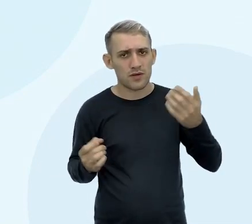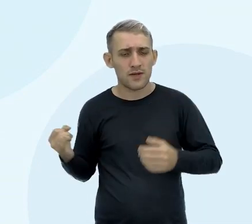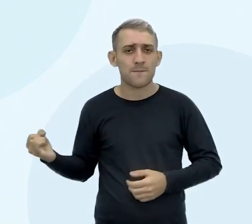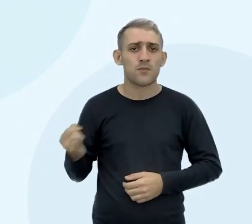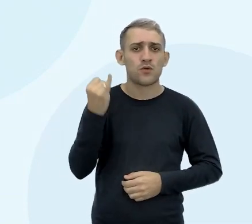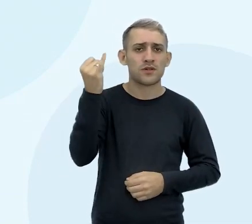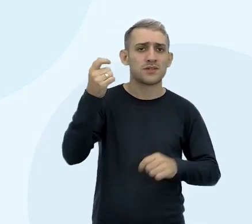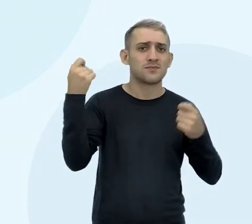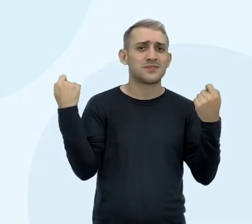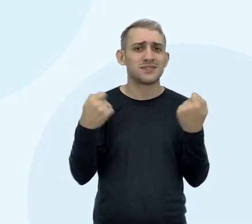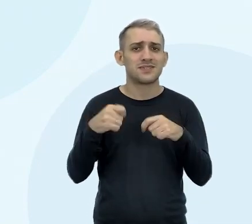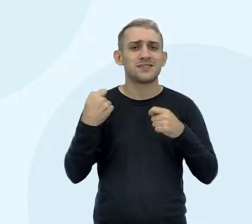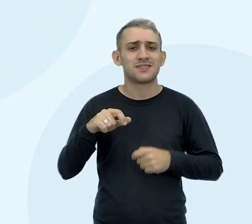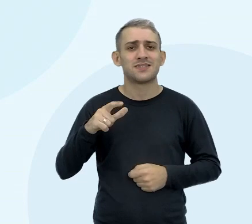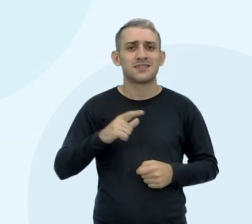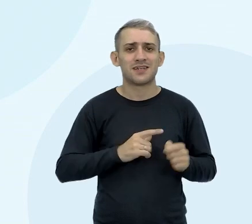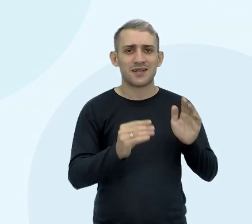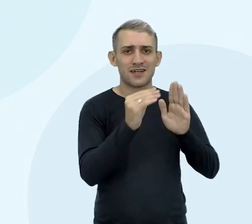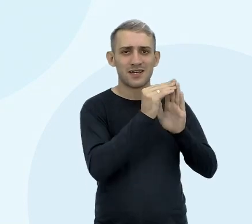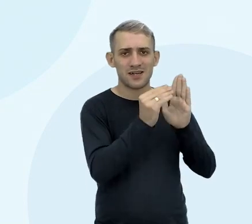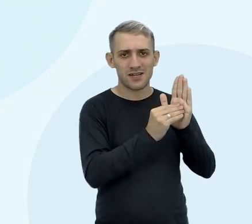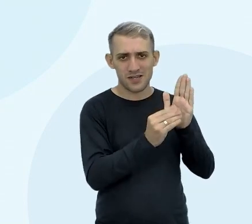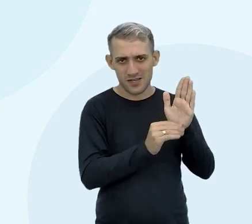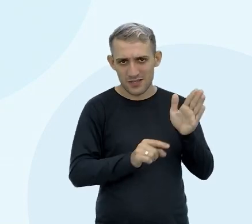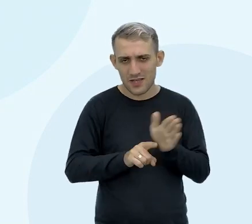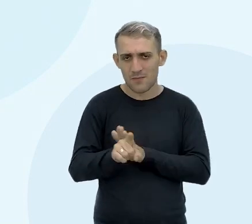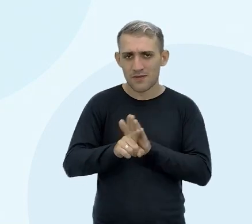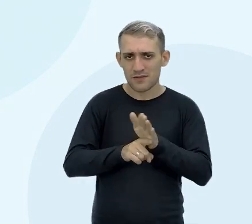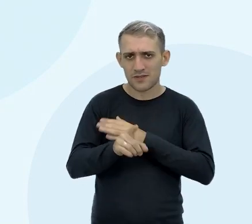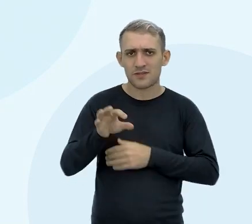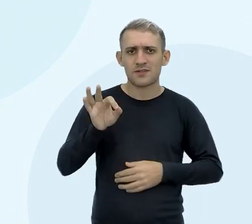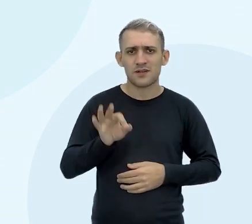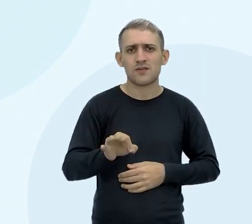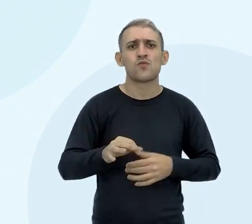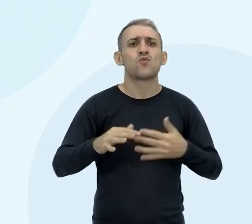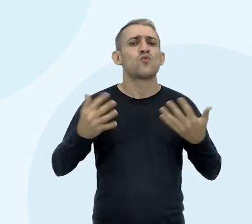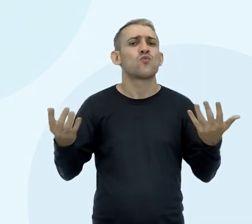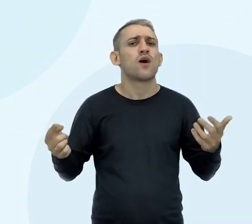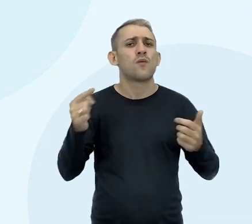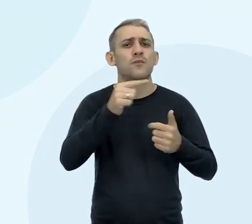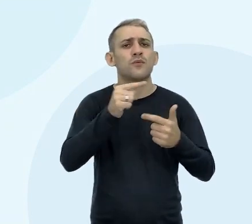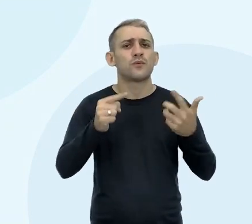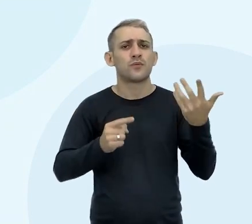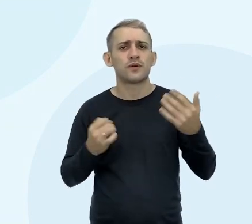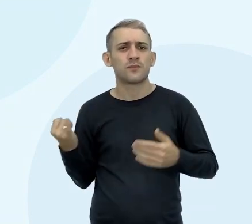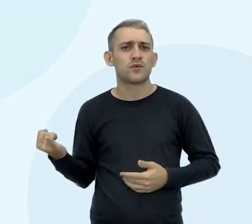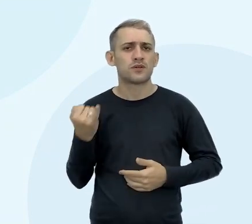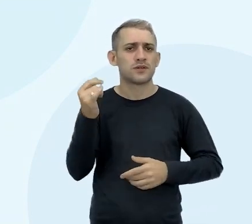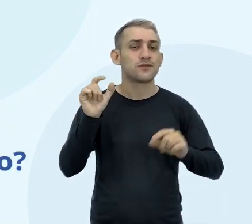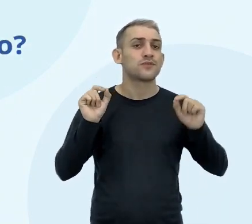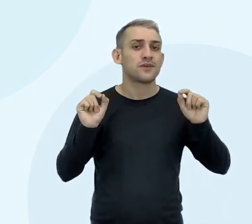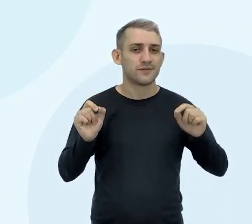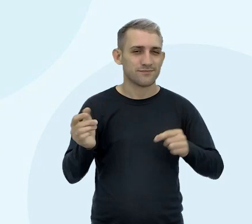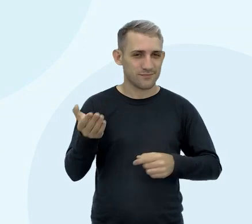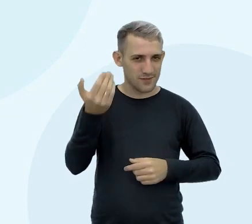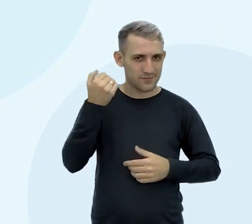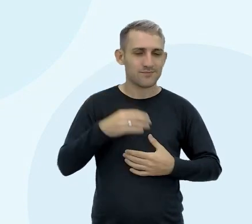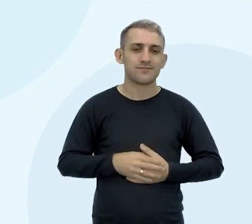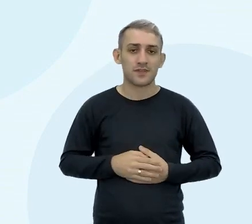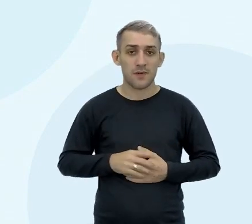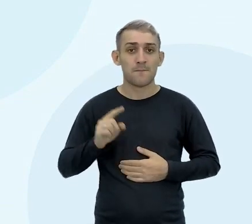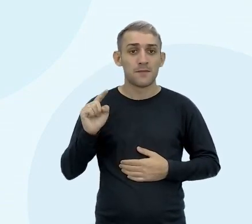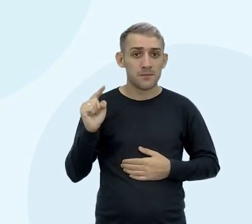devem constar na pesquisa considerando o tema escolhido. Quais são esses pontos fundamentais? Vamos lá.